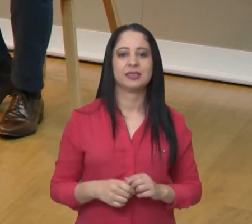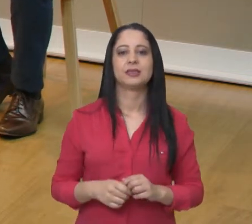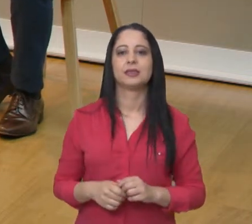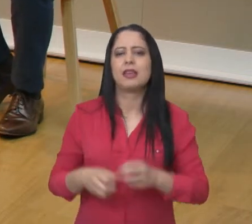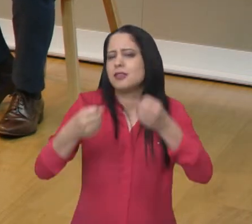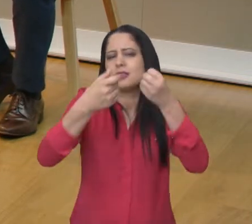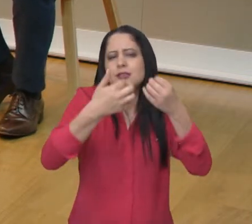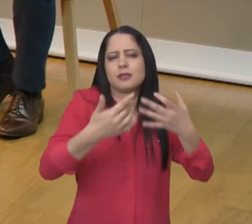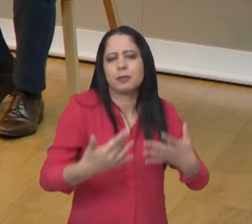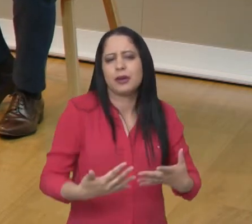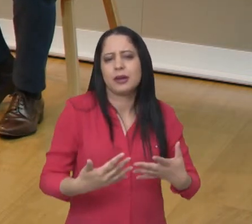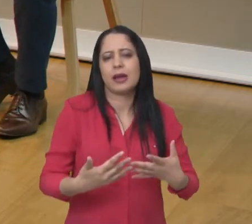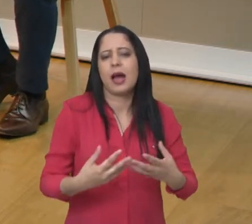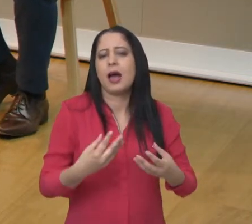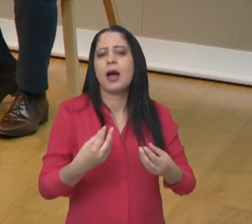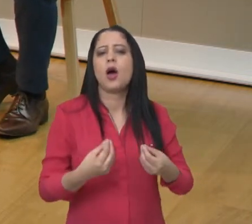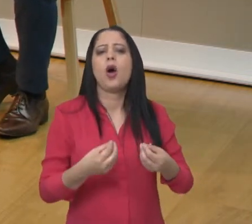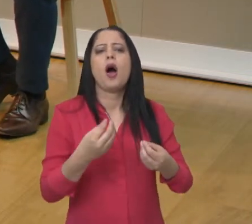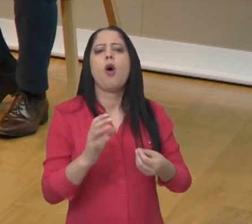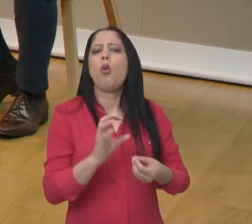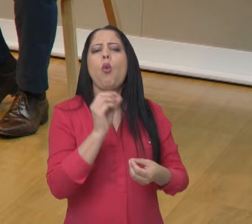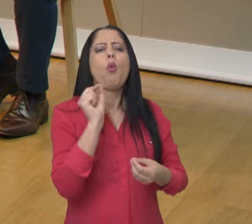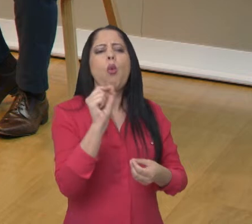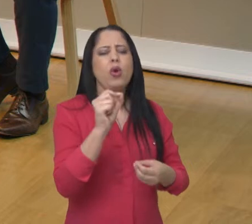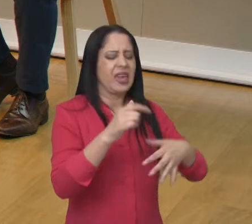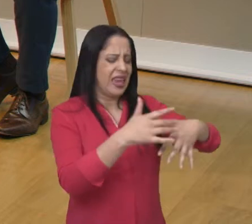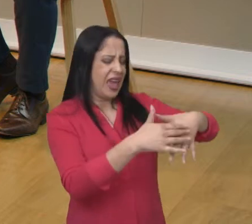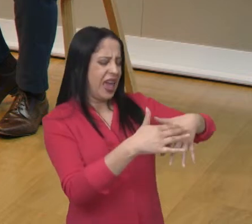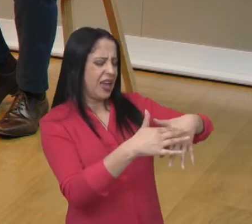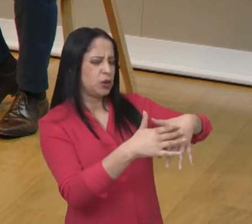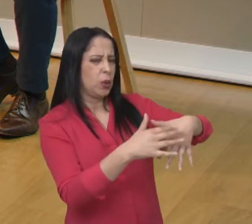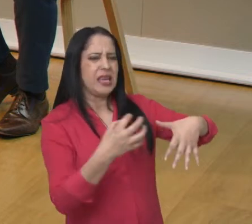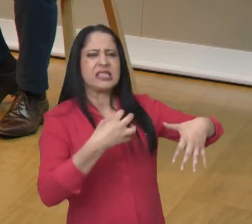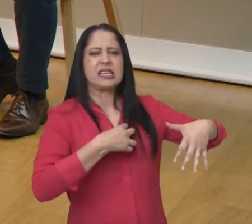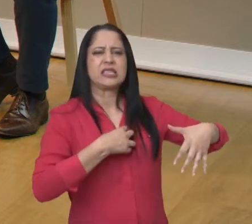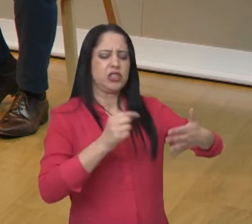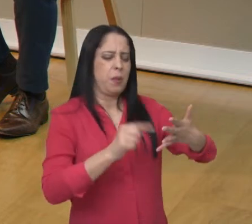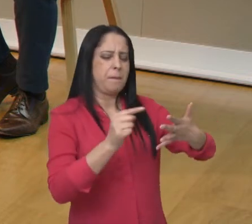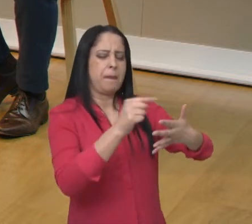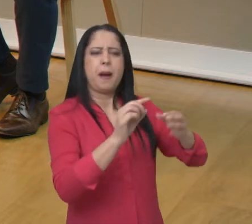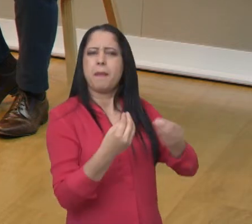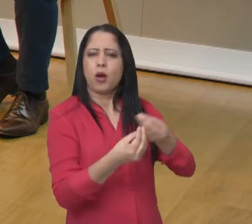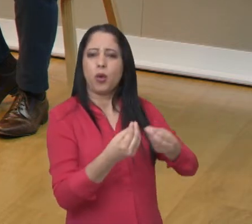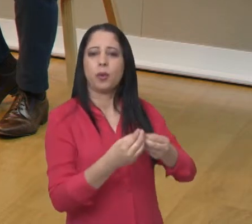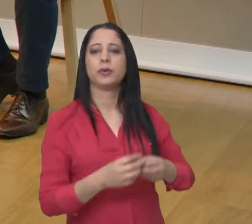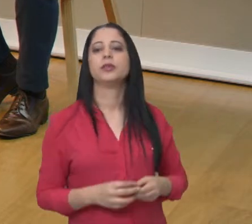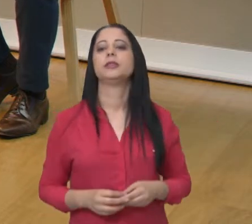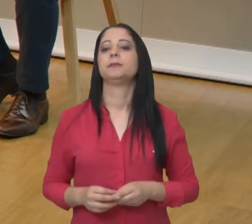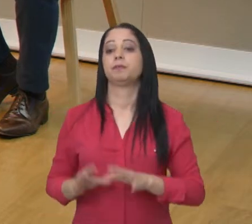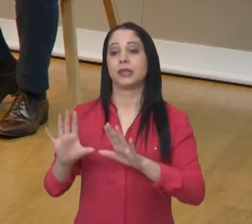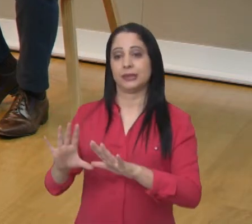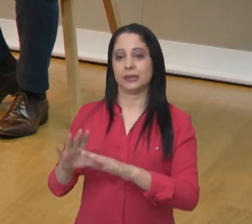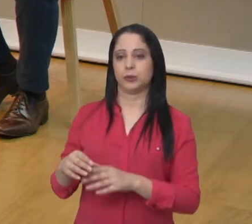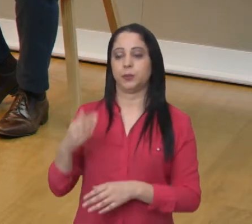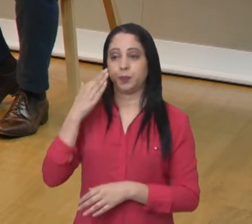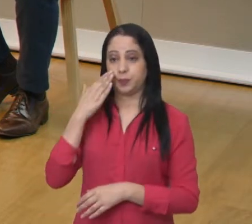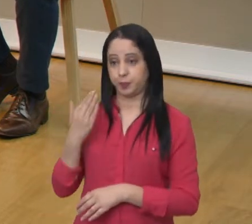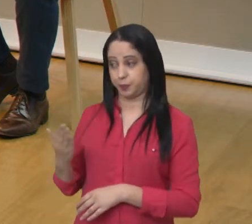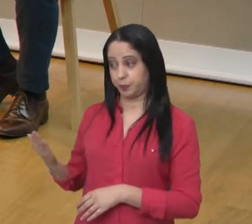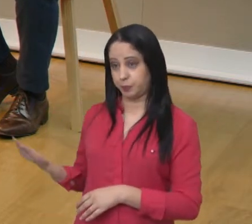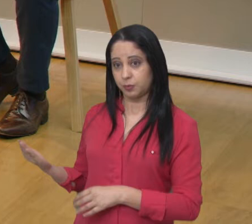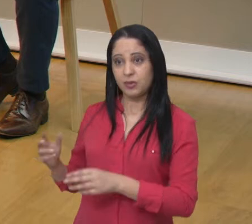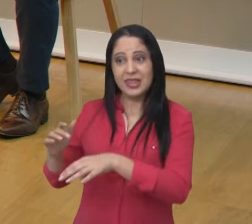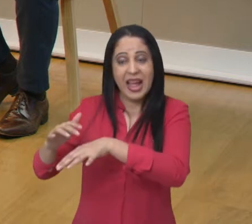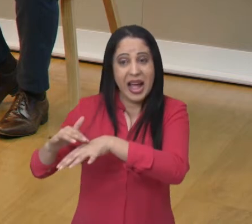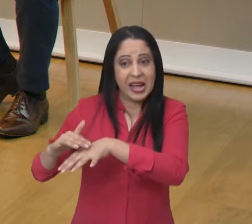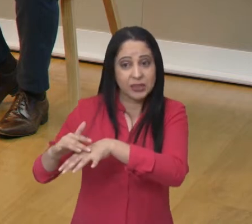doutor? Então vamos explicar para o telespectador de casa o que é, quais são os sintomas, do jeitinho que o senhor explica lá no consultório. A hérnia de disco, na